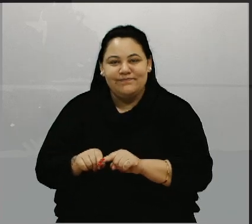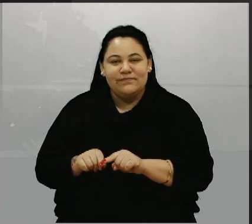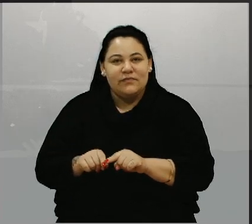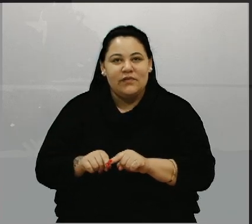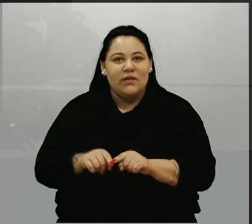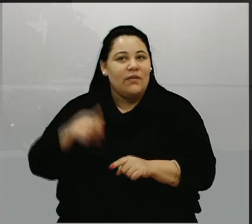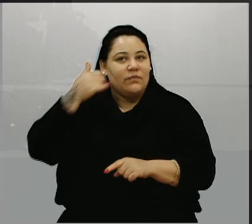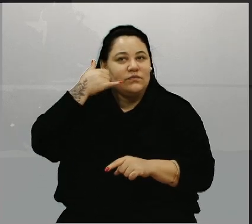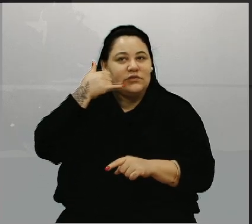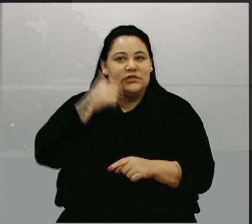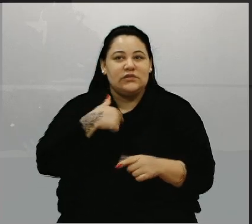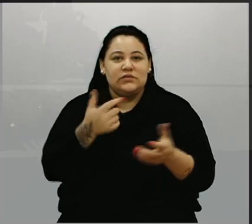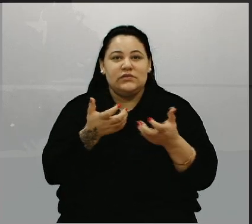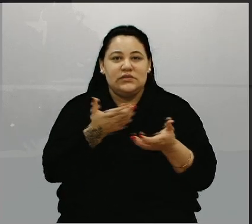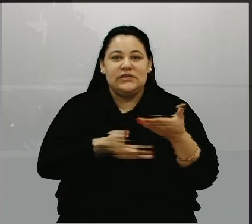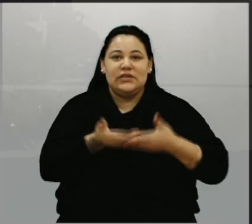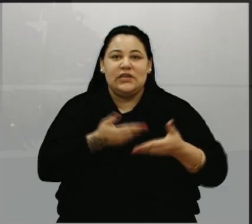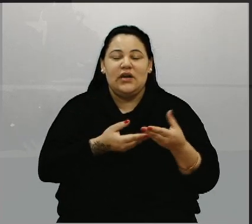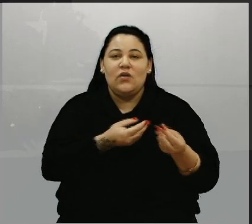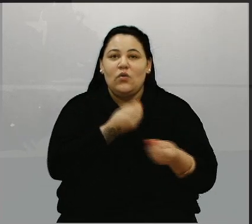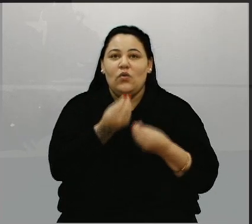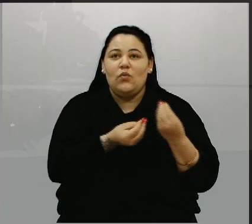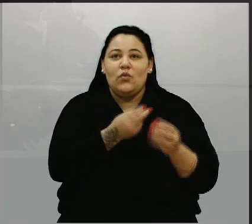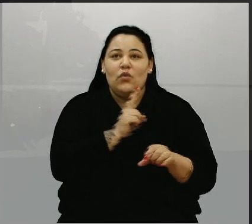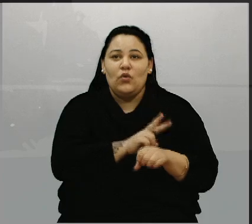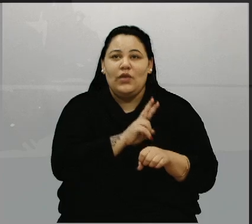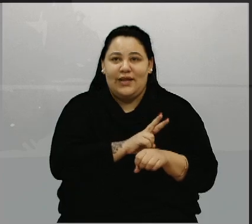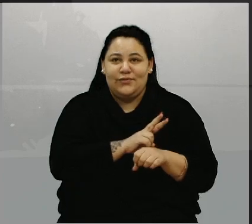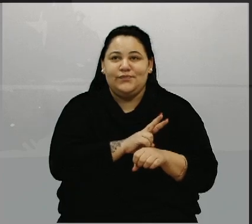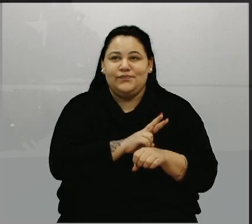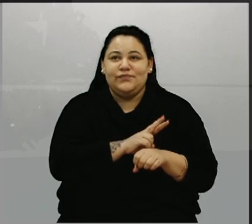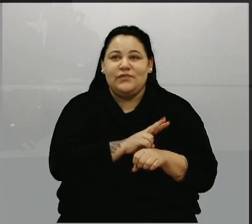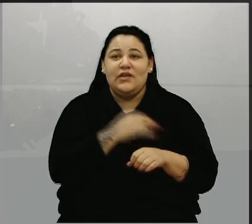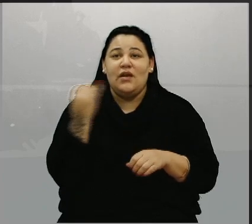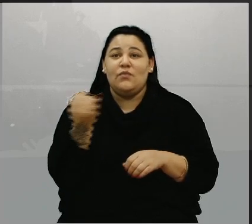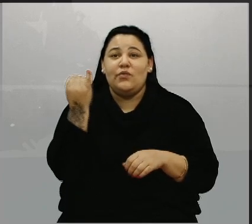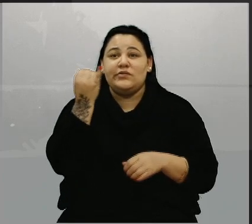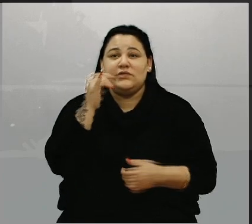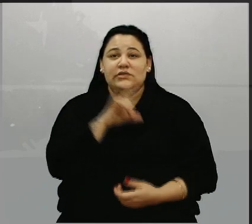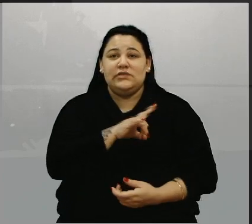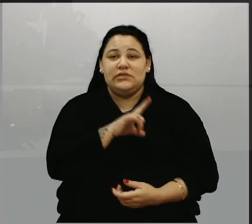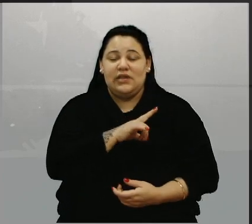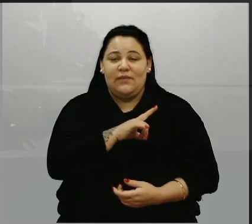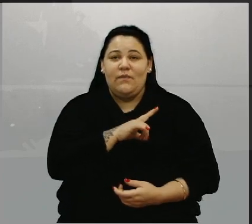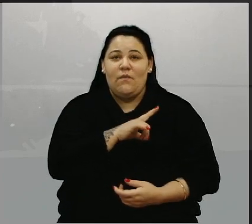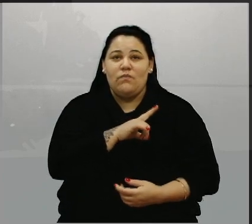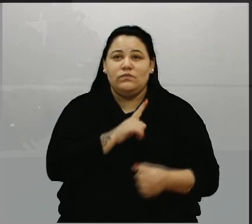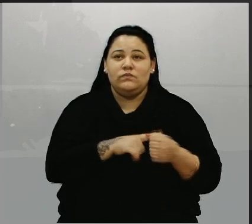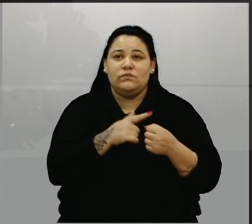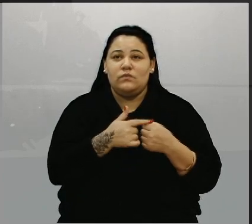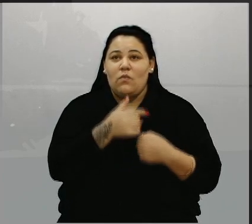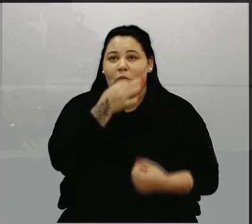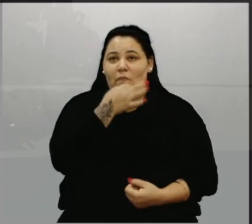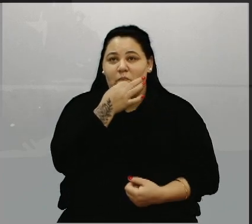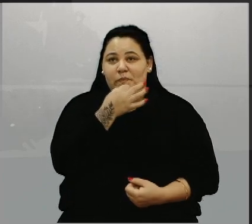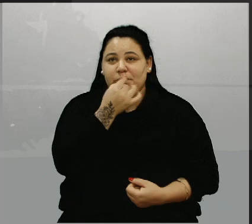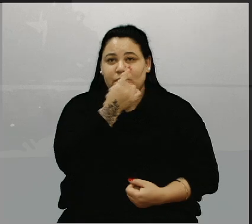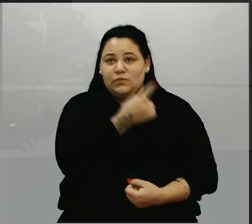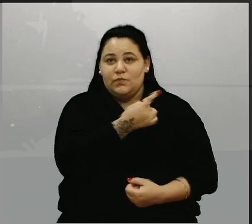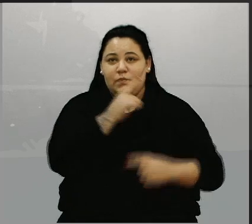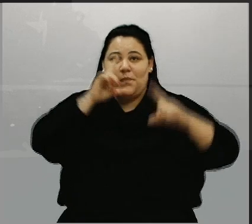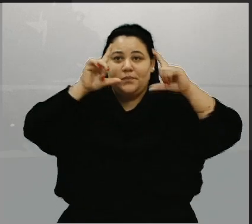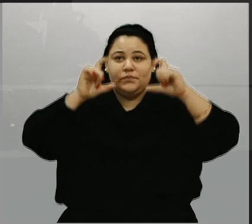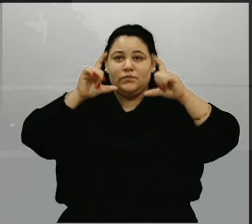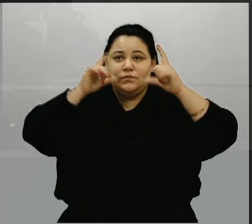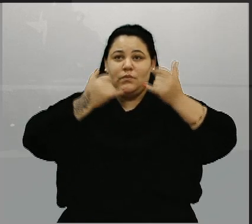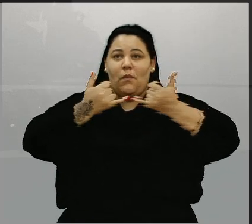de tratar isso como zeladoria e da importância que isso tem na cidade de Caxias do Sul. Essa foto, por exemplo, é